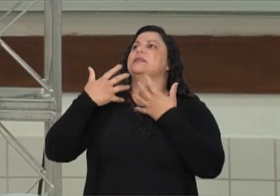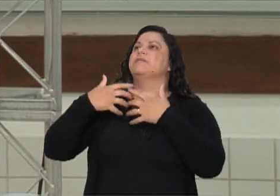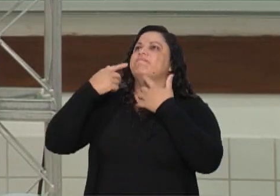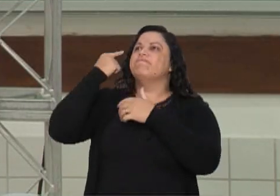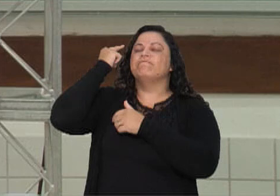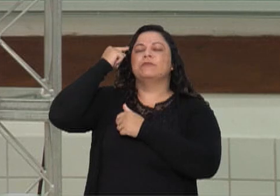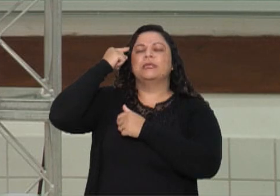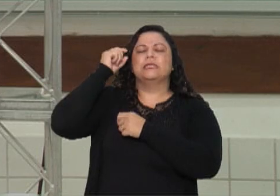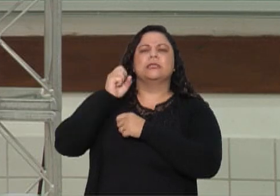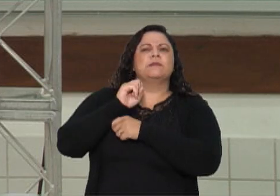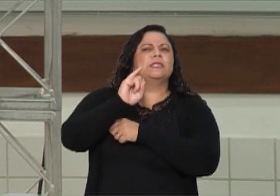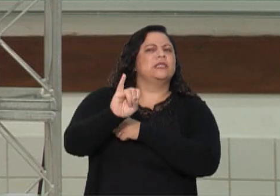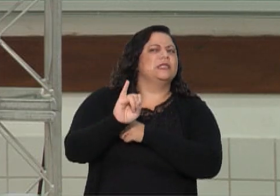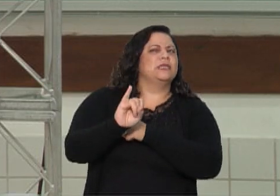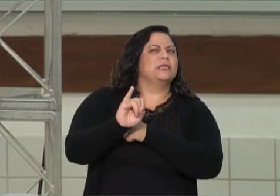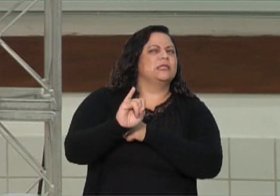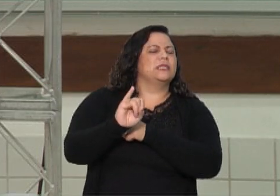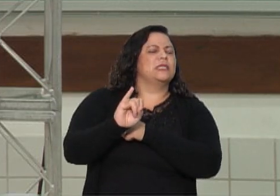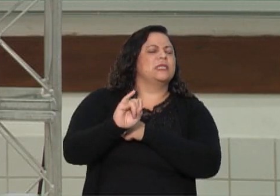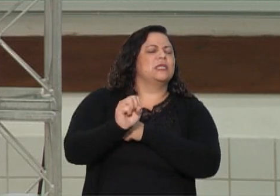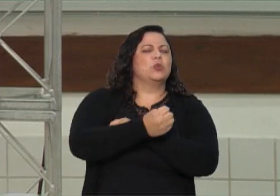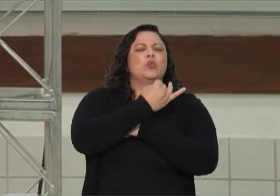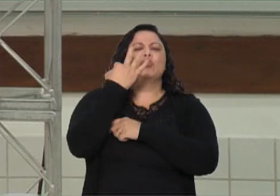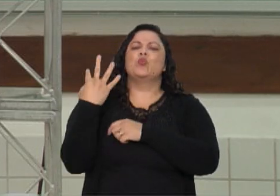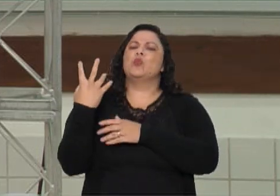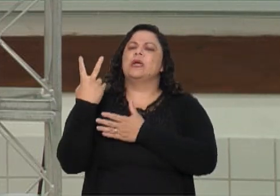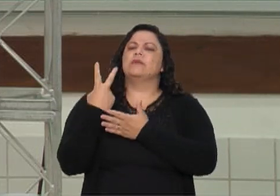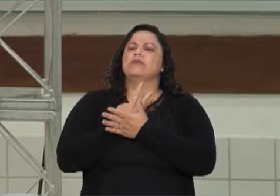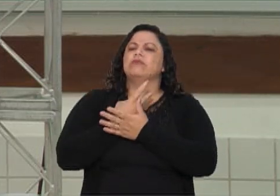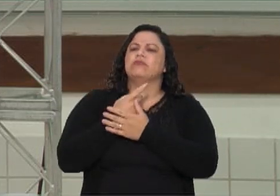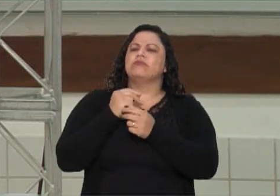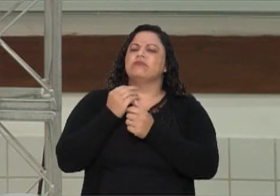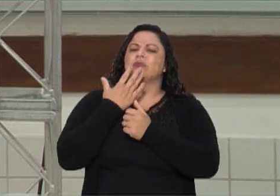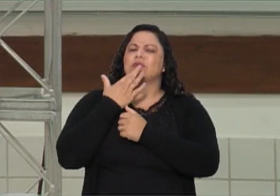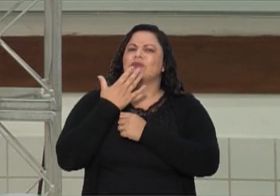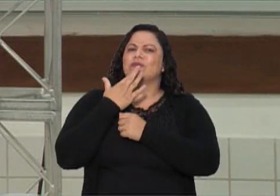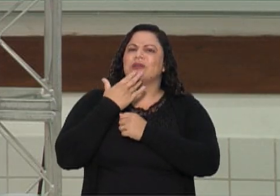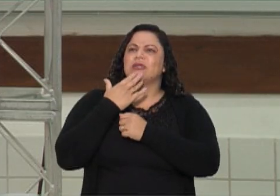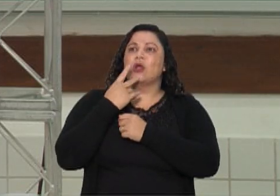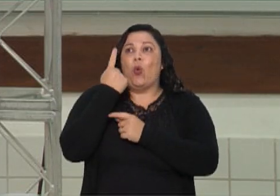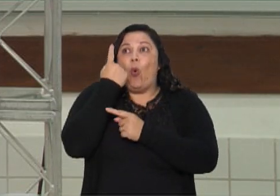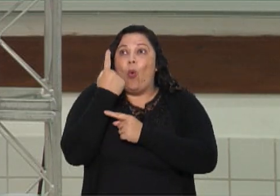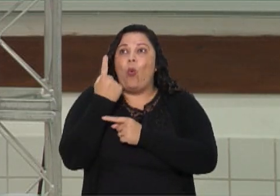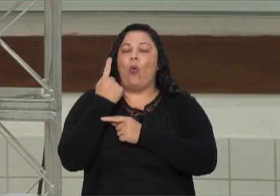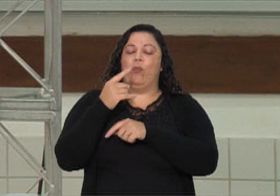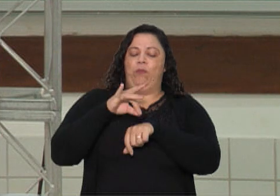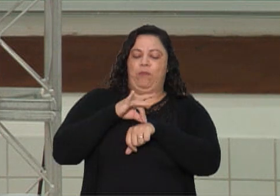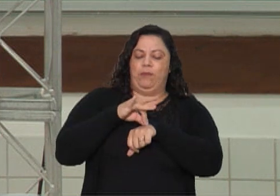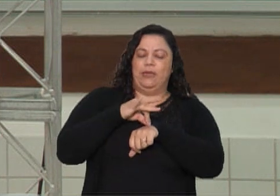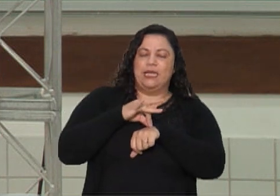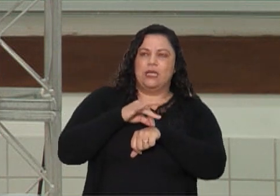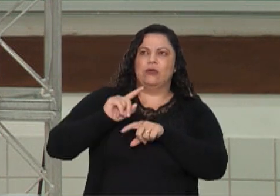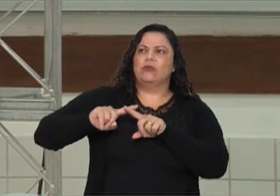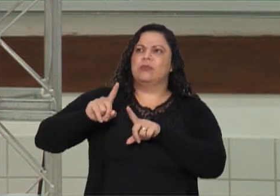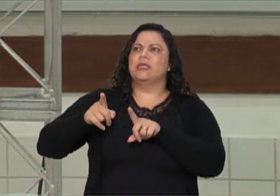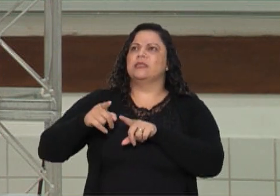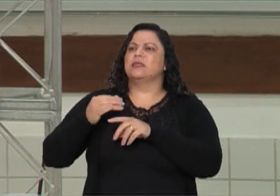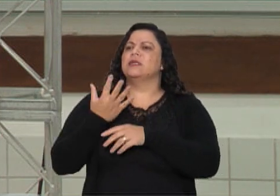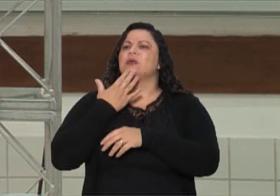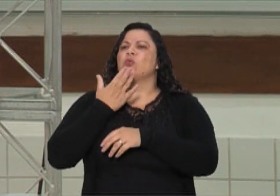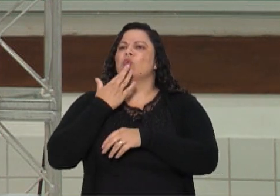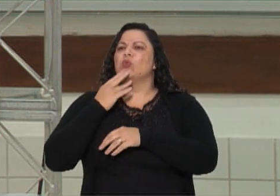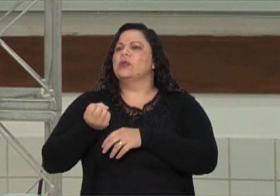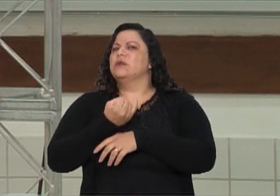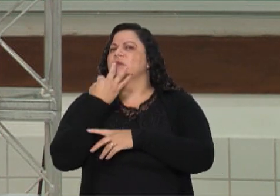professora, mas e se eu... Quantos palitos eu tenho que fazer colorido? Eu sei que eu tenho que fazer um preto. E o colorido? Olha só, quanto